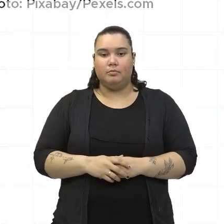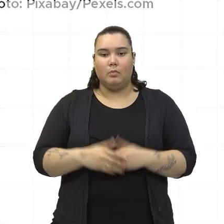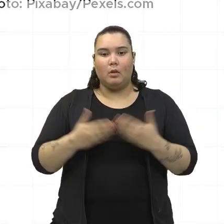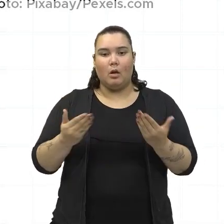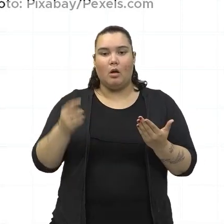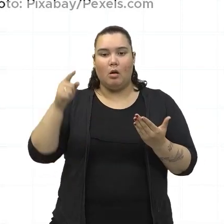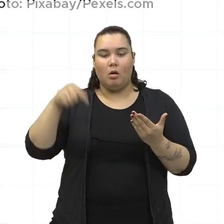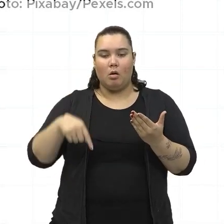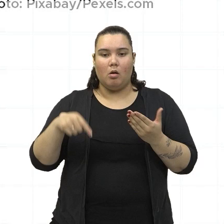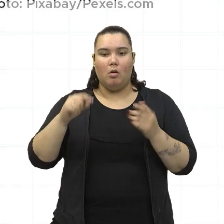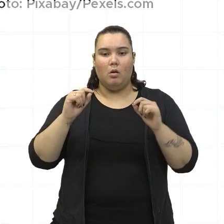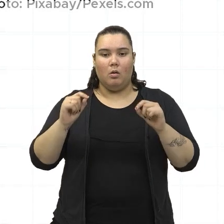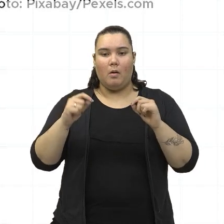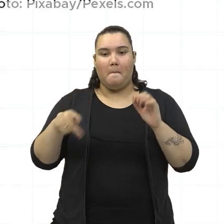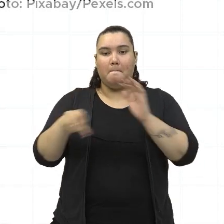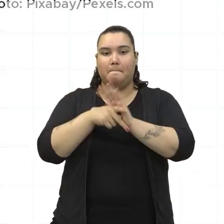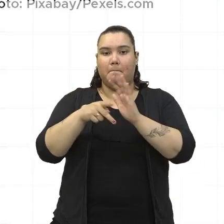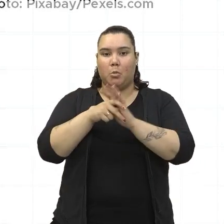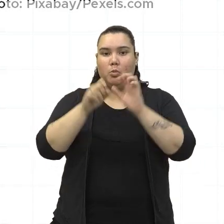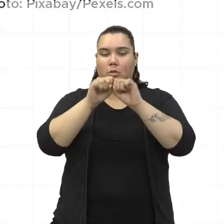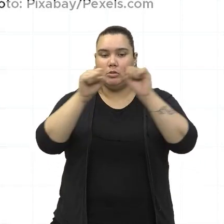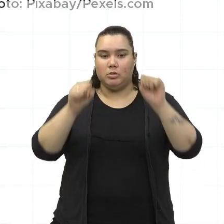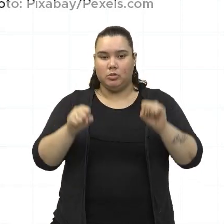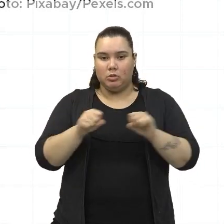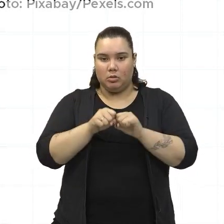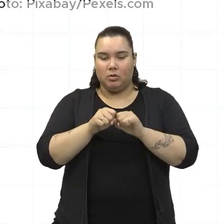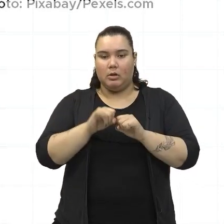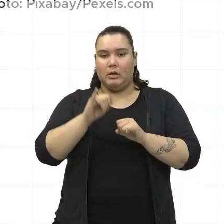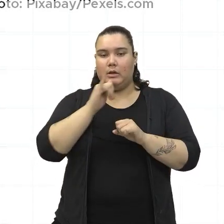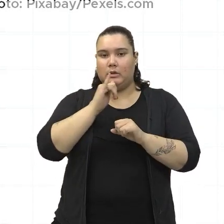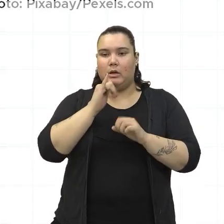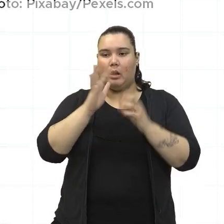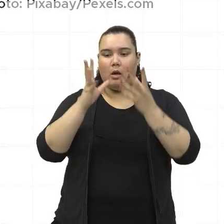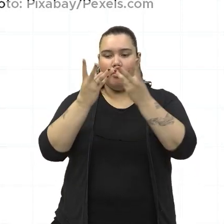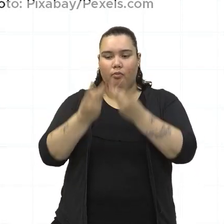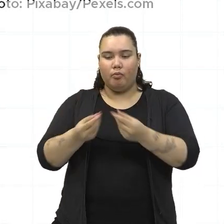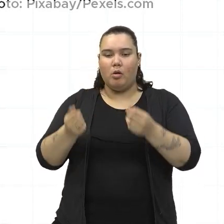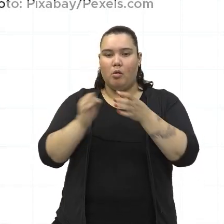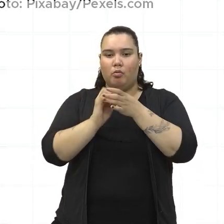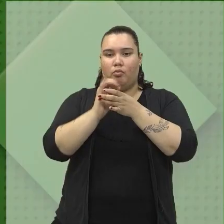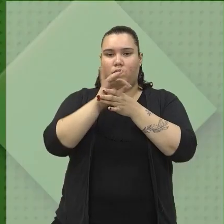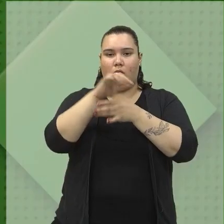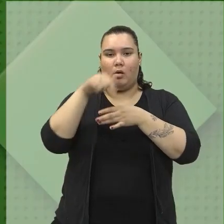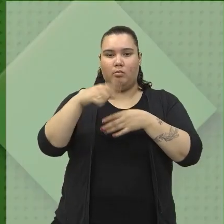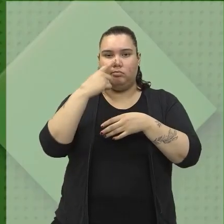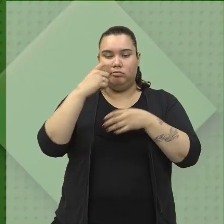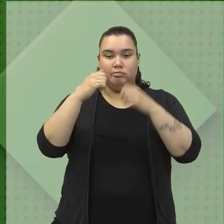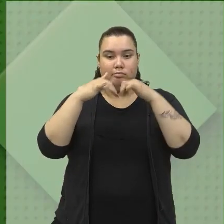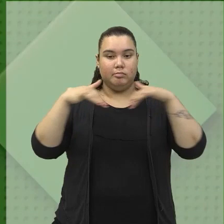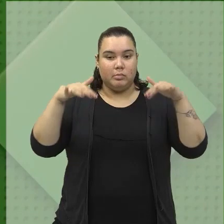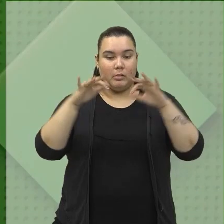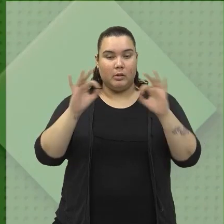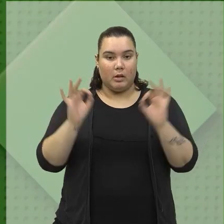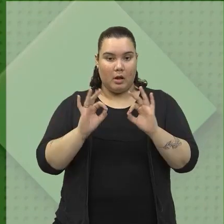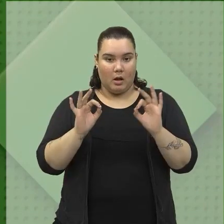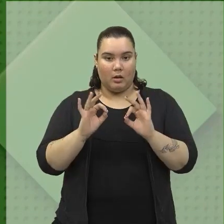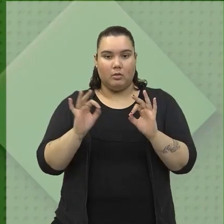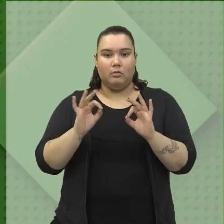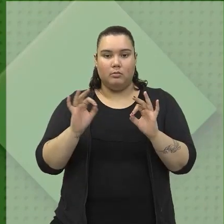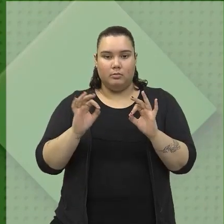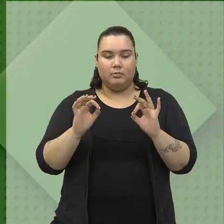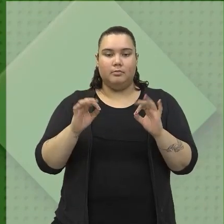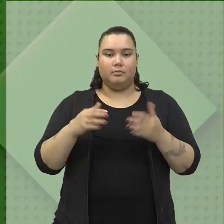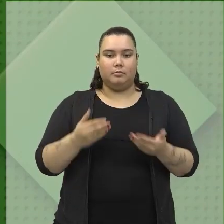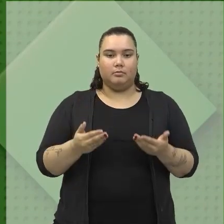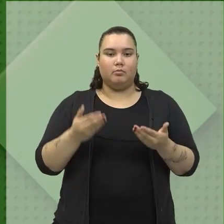verdade, faz parte do seu sistema ali de resfriamento e não vai ter poluição atmosférica, né,